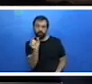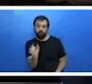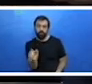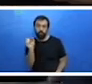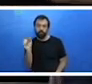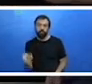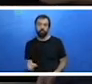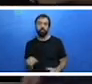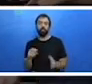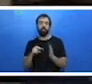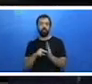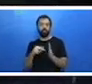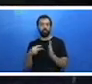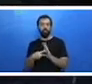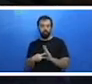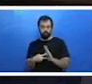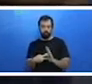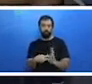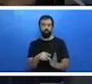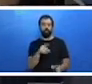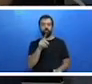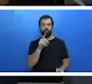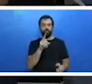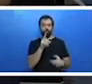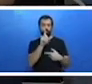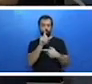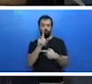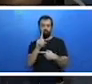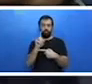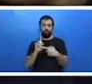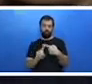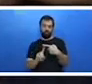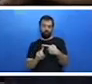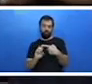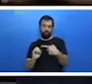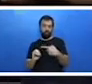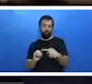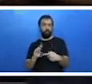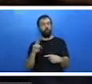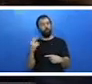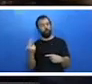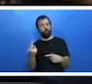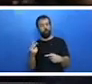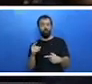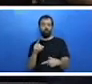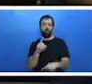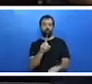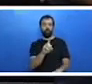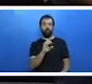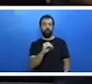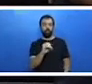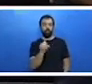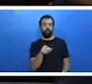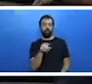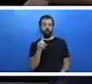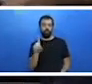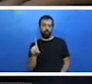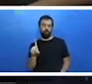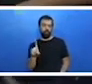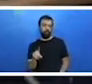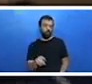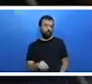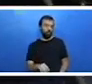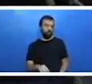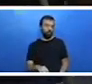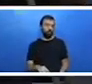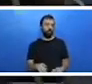uma parte de 10. Se a gente dividir a plaquinha, quantas pecinhas a gente vai ter?